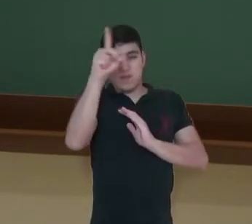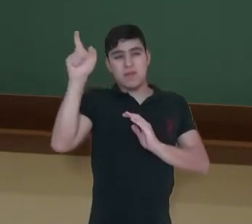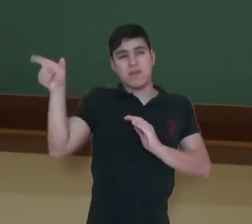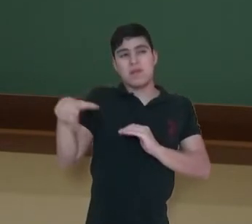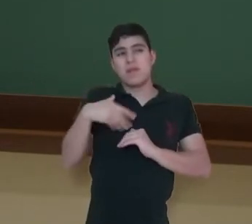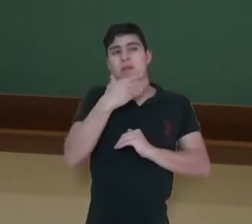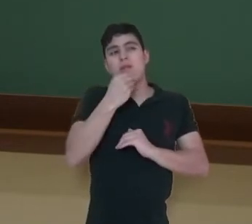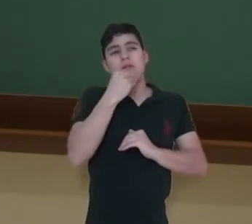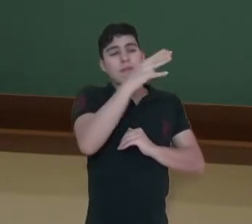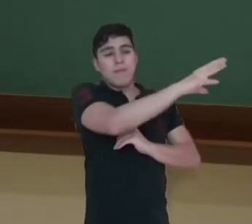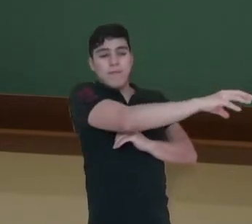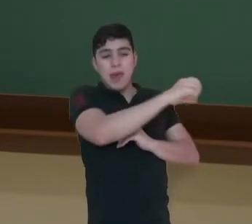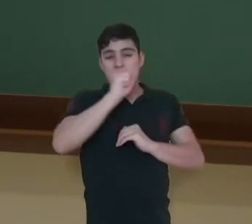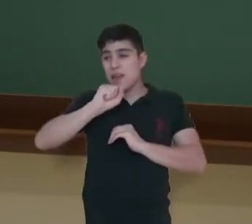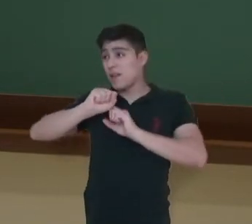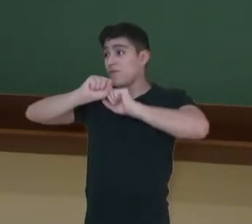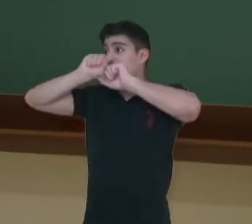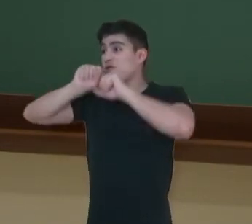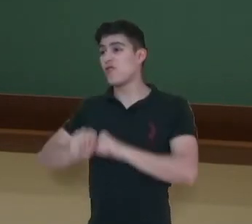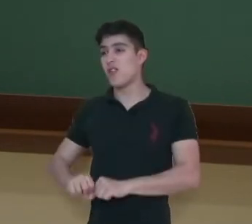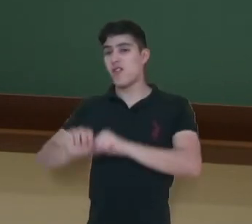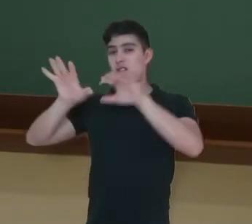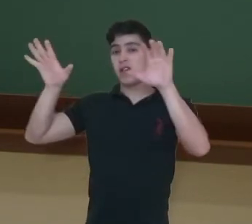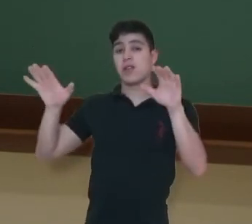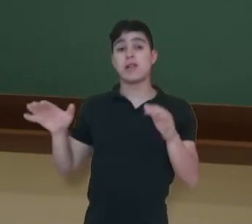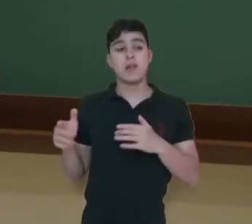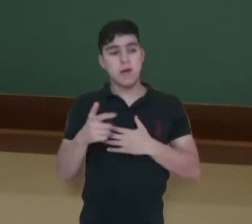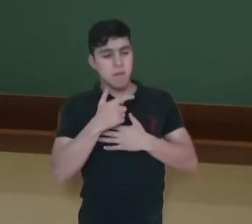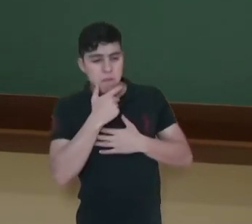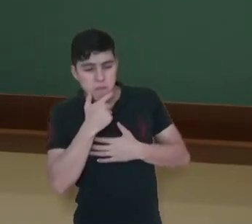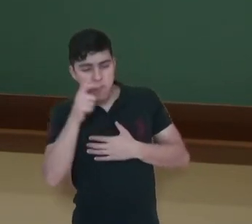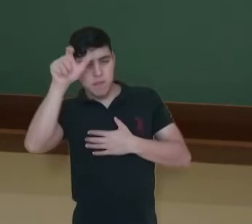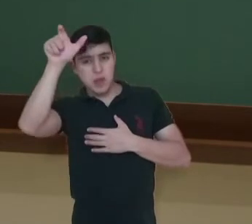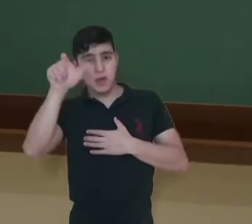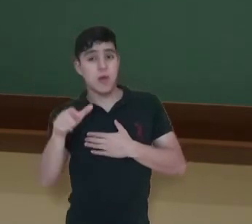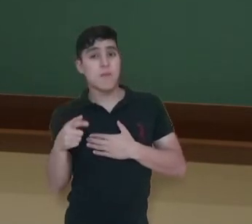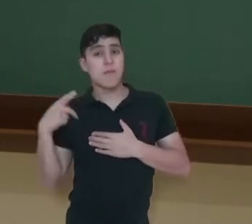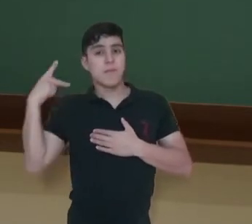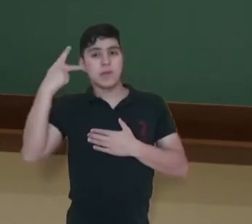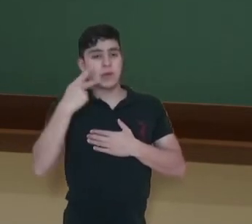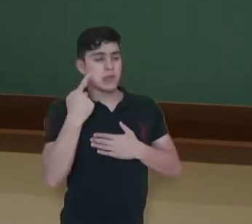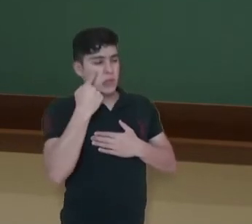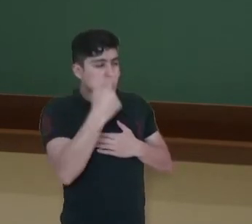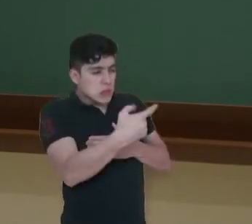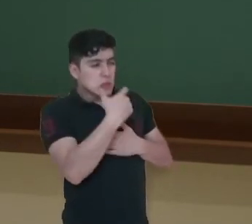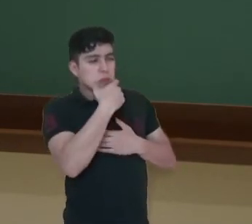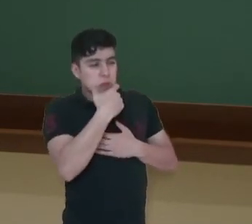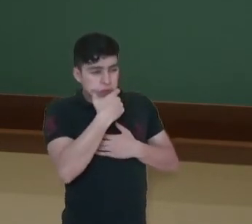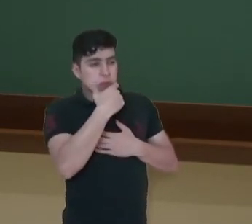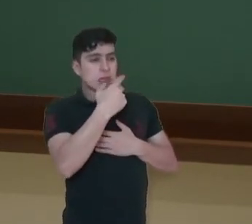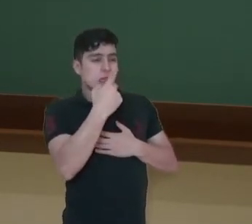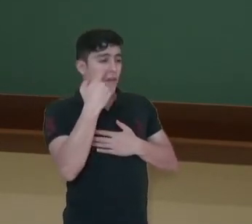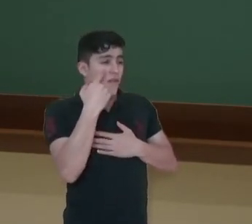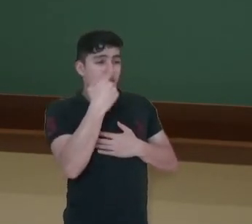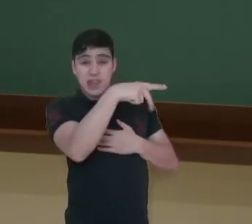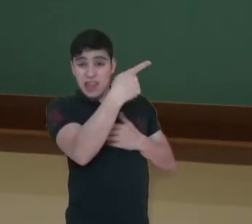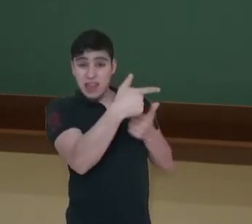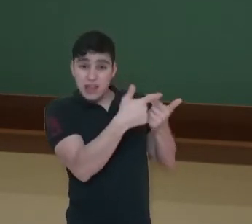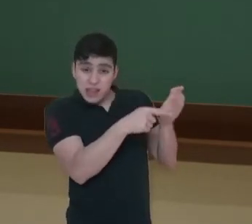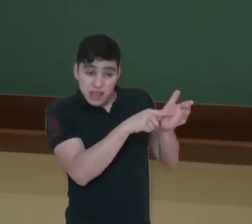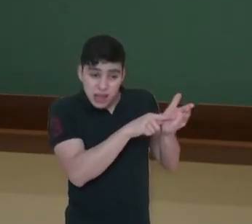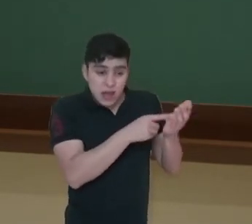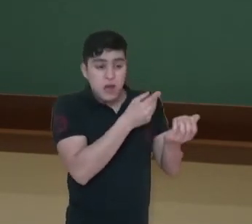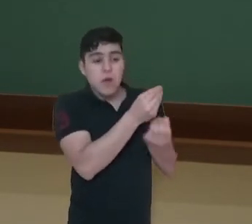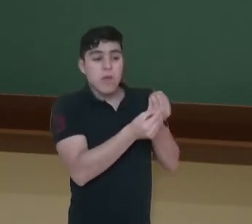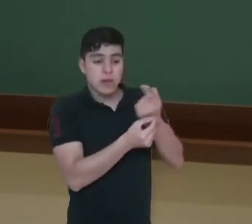dentro para fora. E isso é muito importante para que as autoridades que têm voz ativa, que podem tomar decisões, elas estão vendo através do trabalho desse homem, podem ver o